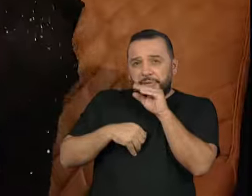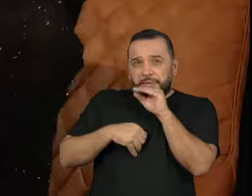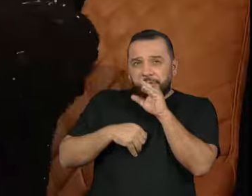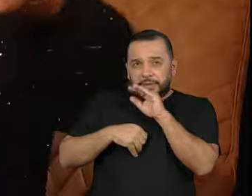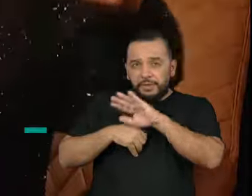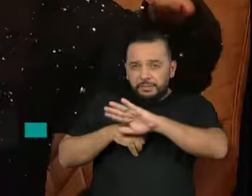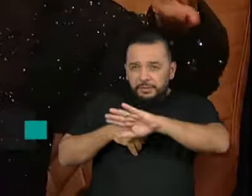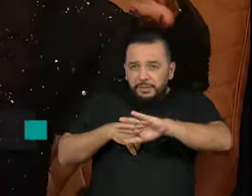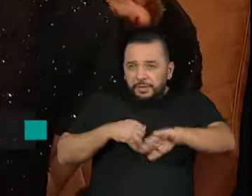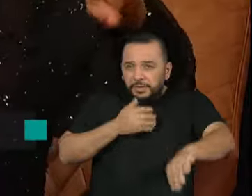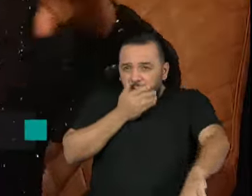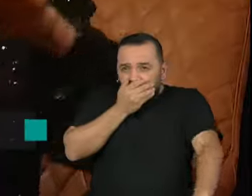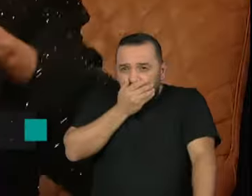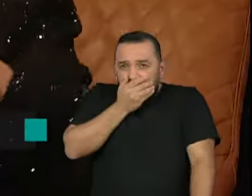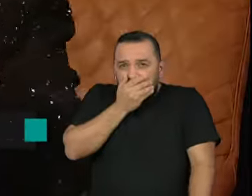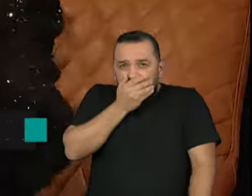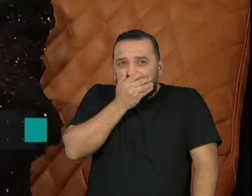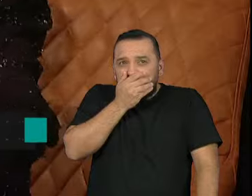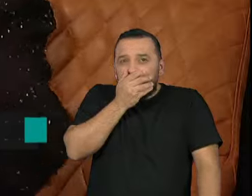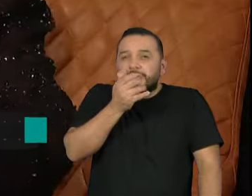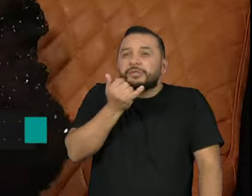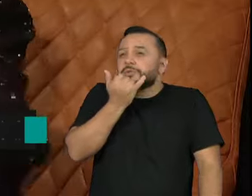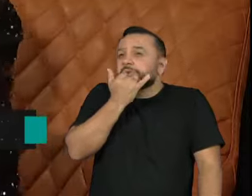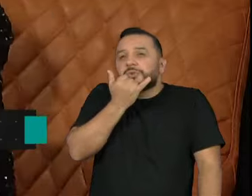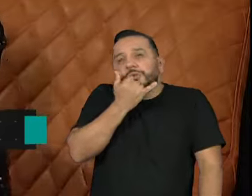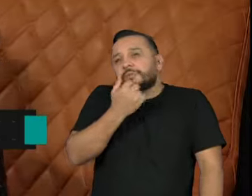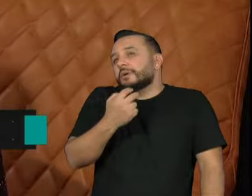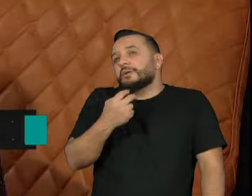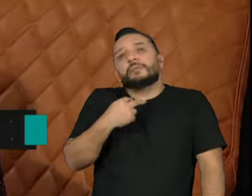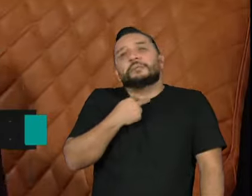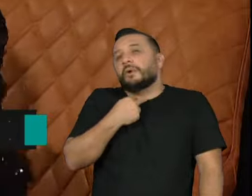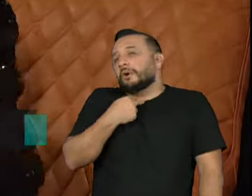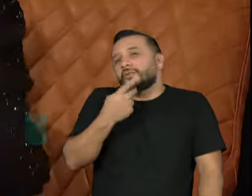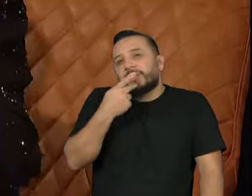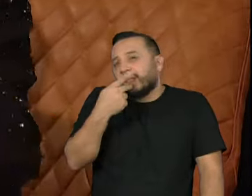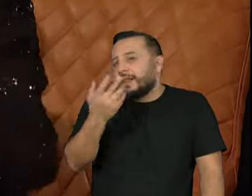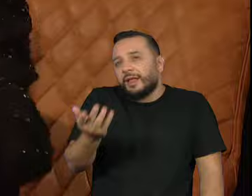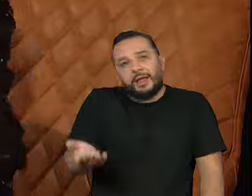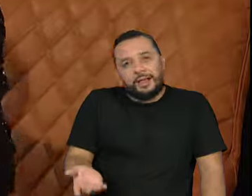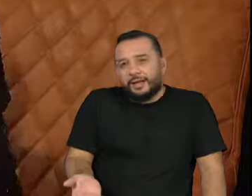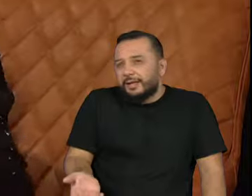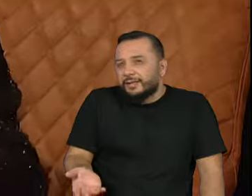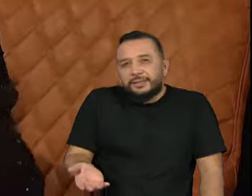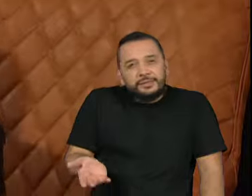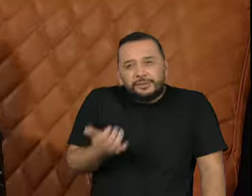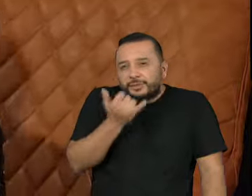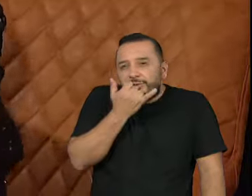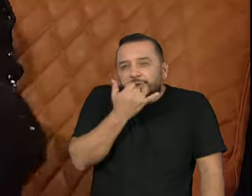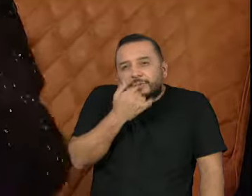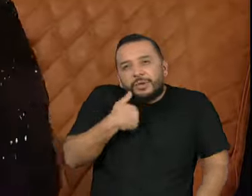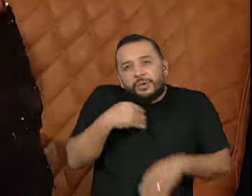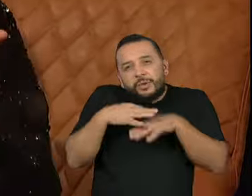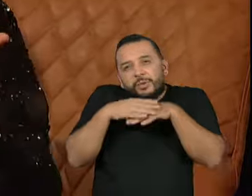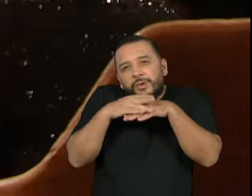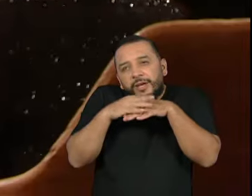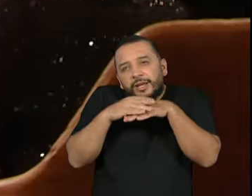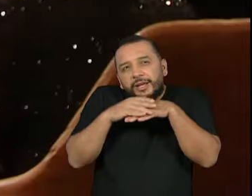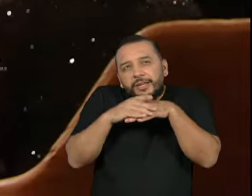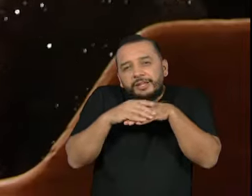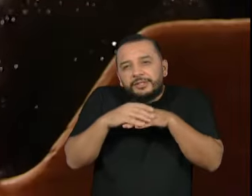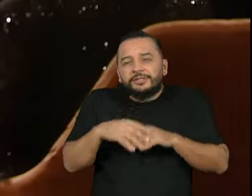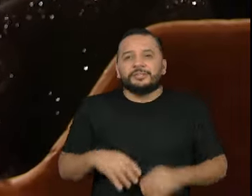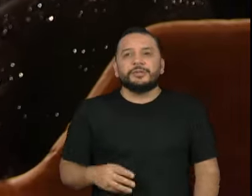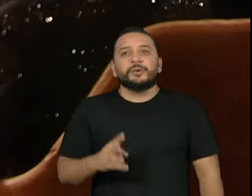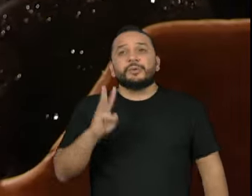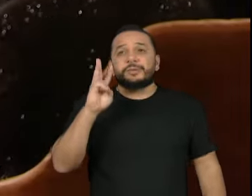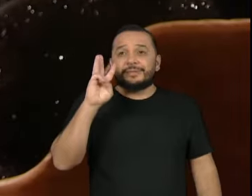abri a porta da sala e disse, gente, eu não posso falar. Eu estou muito doente. Os 3 lá na sala.